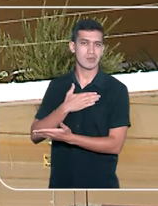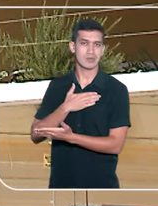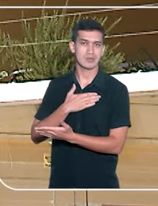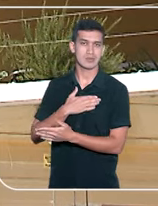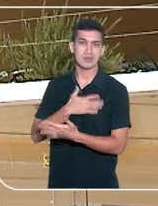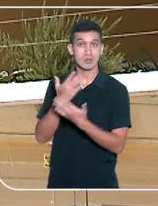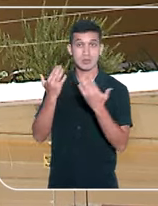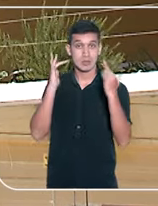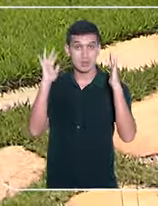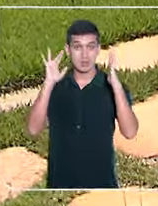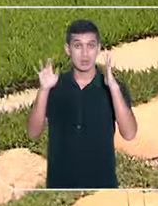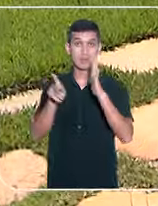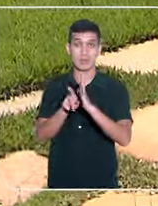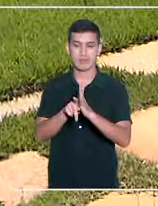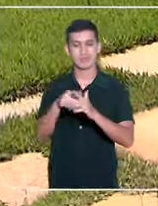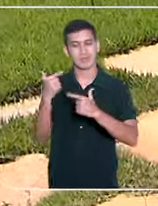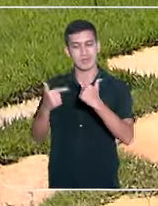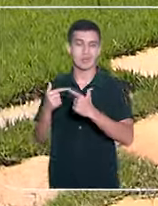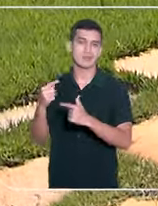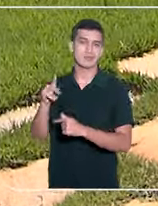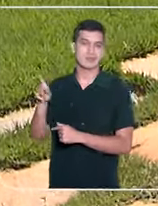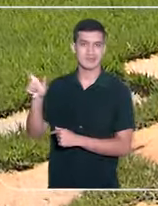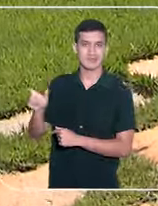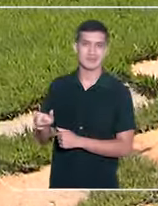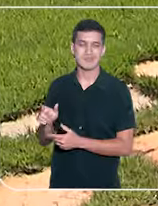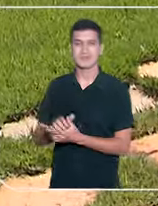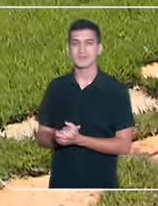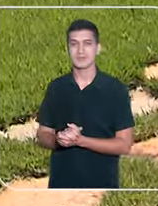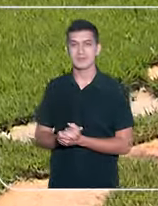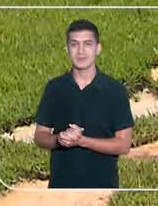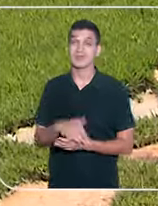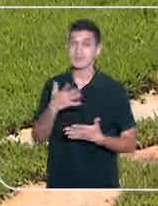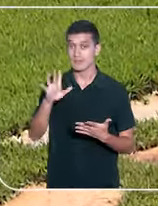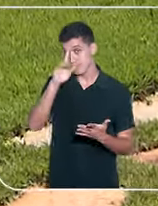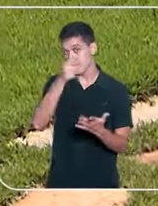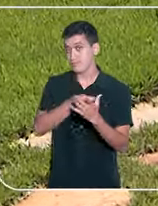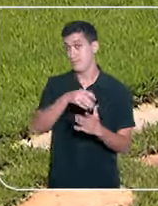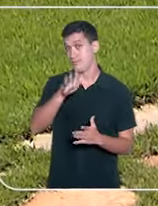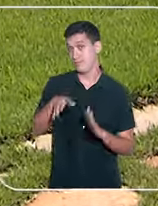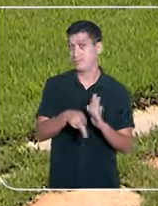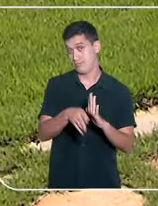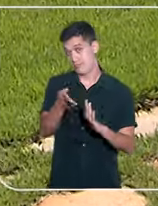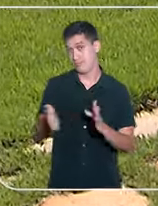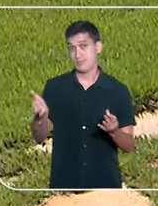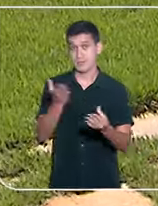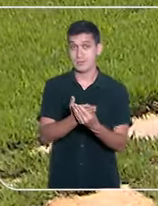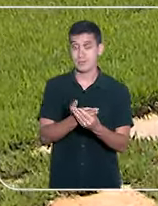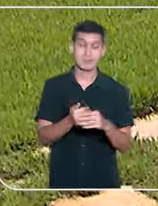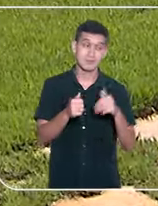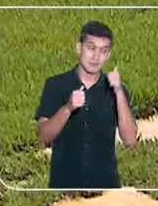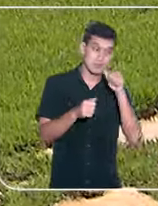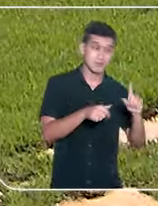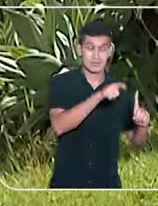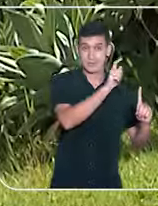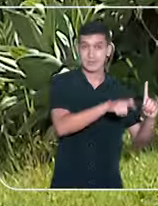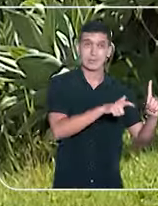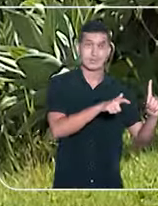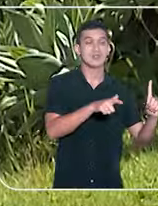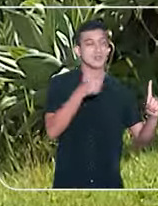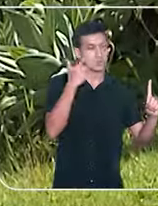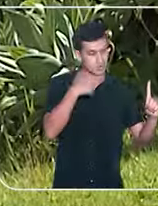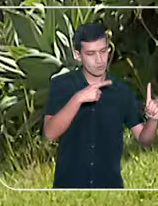imóveis da partilha entendendo que a aquisição ocorreu com o uso de recursos depositados na conta corrente do homem